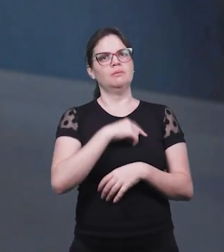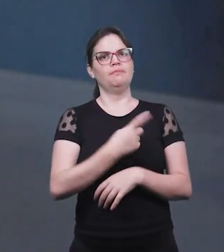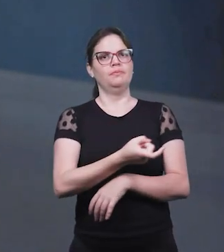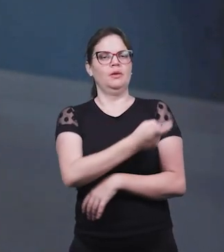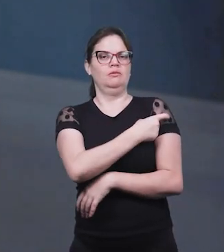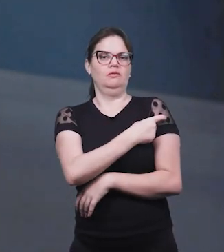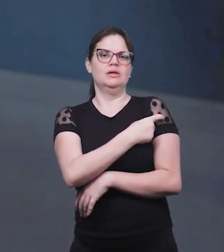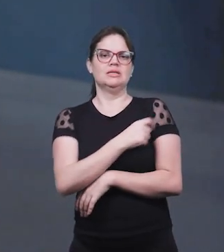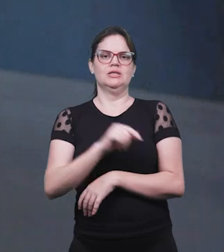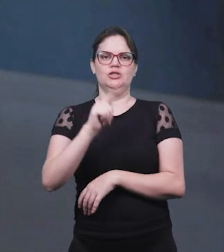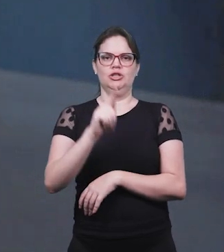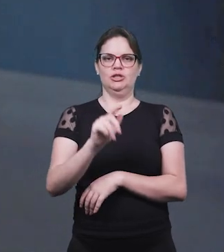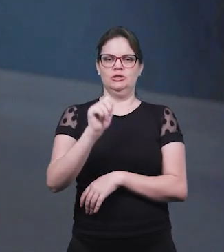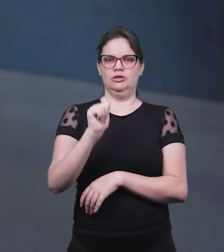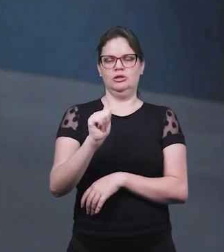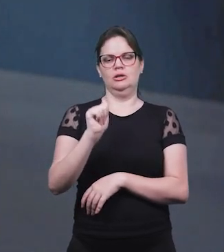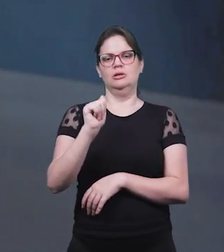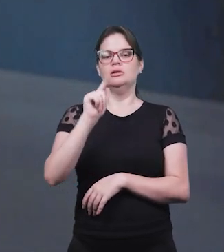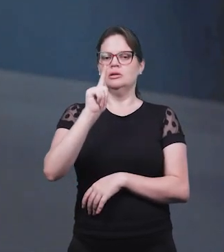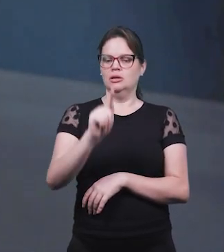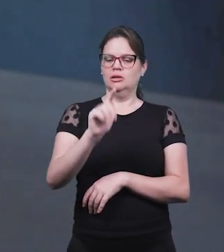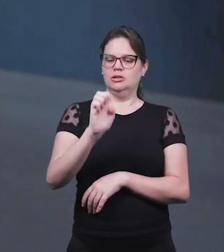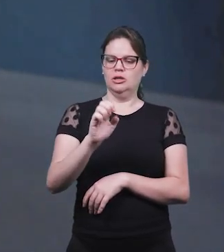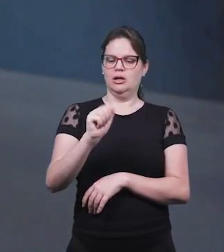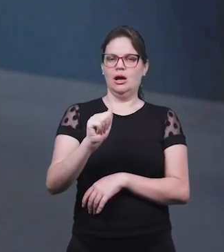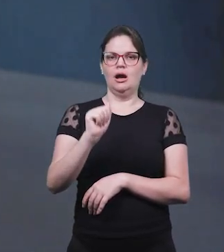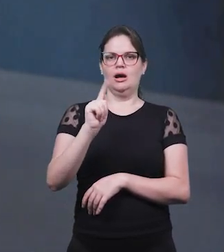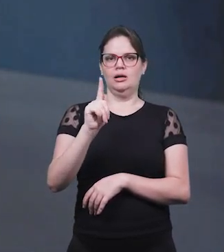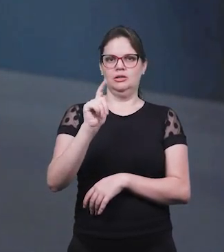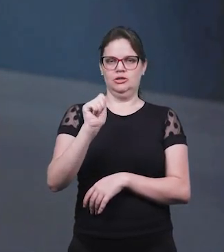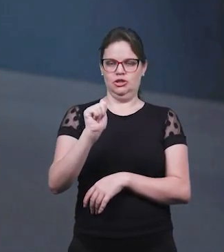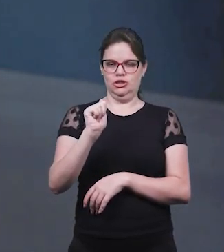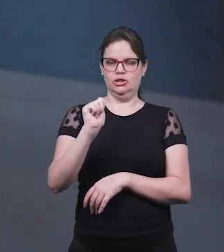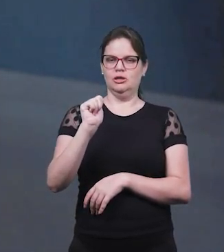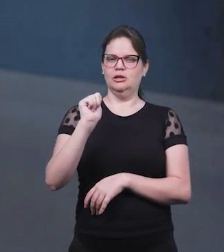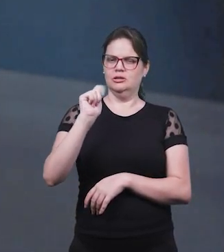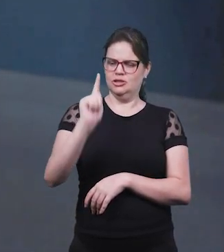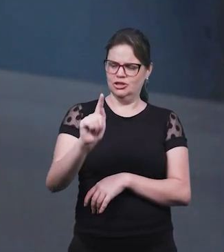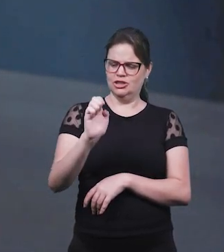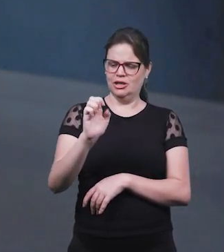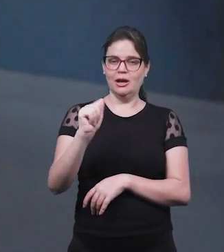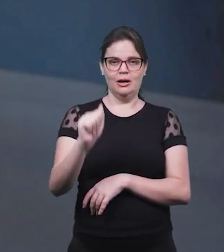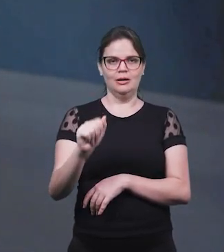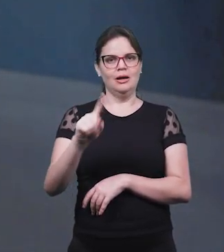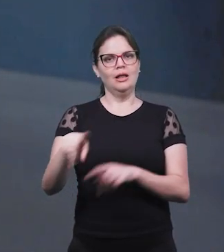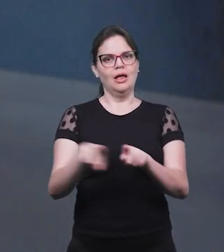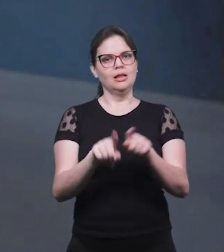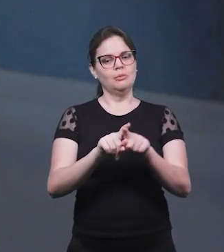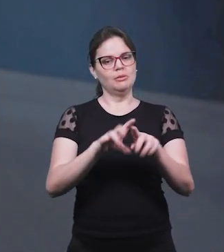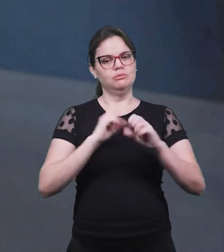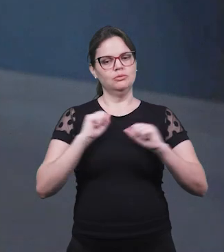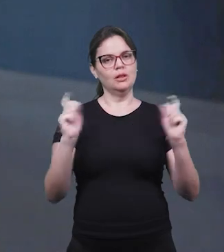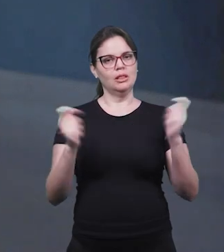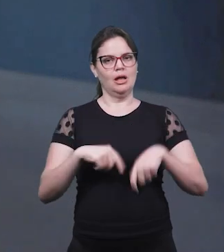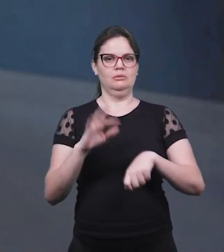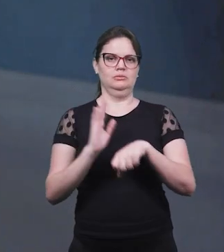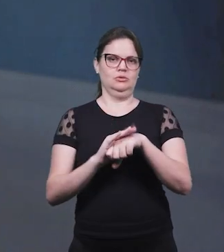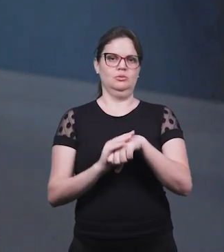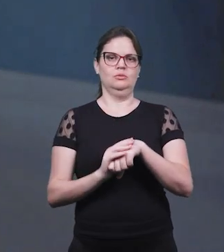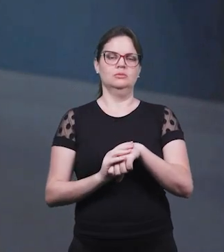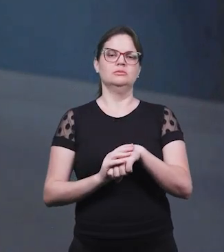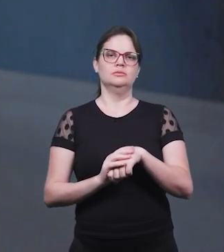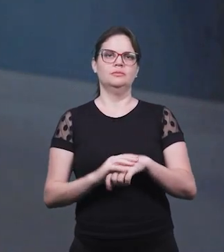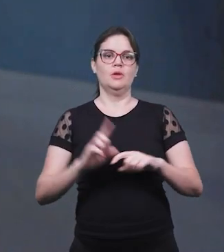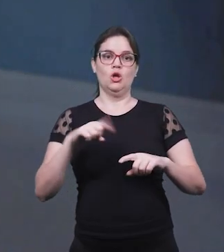de Giardia, é uma zoonose também, e ela pega no ser humano. Então, nós estamos protegendo sim o